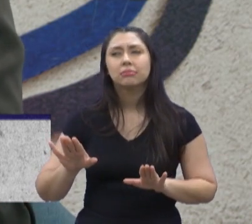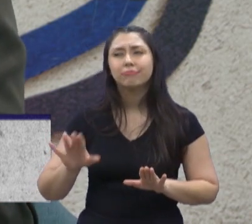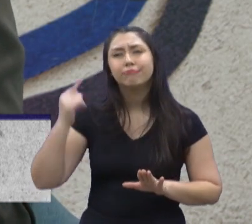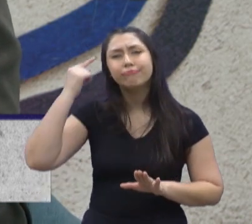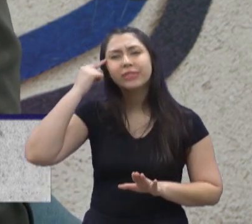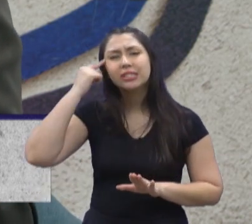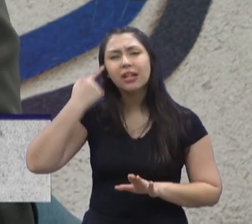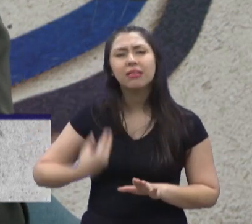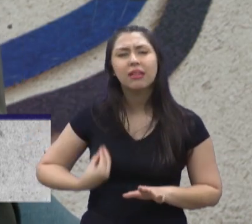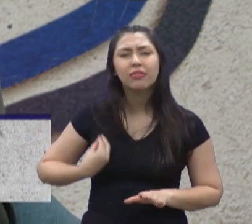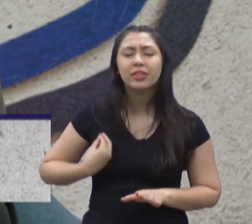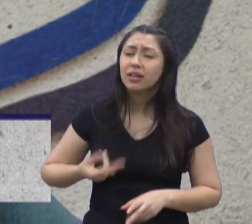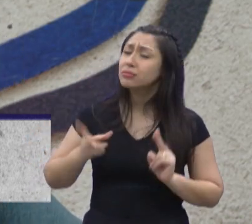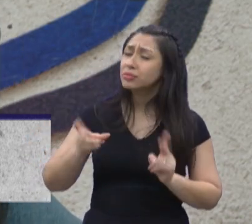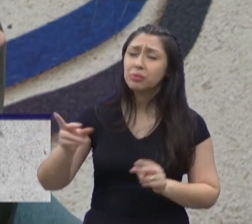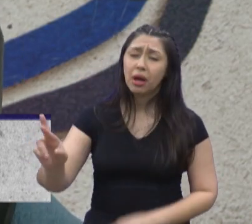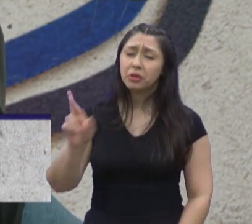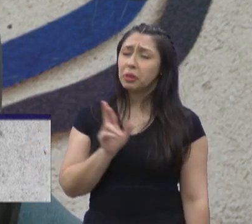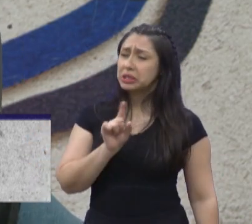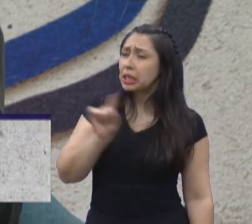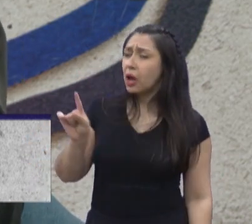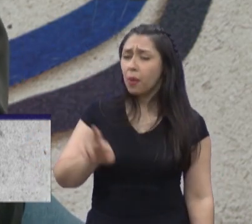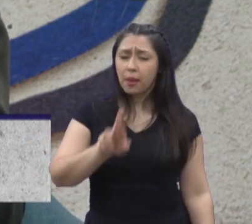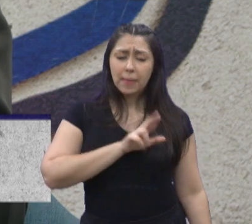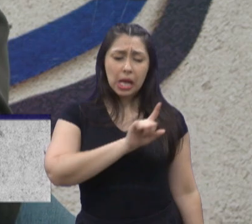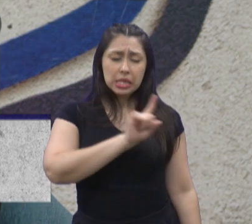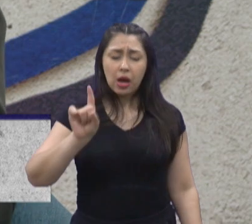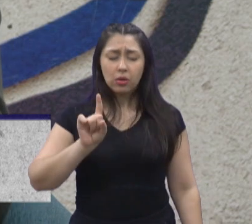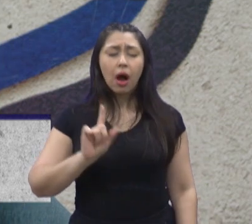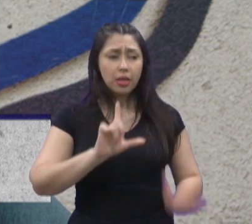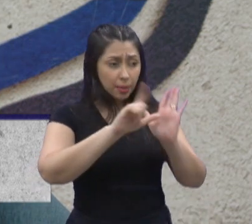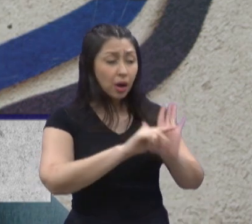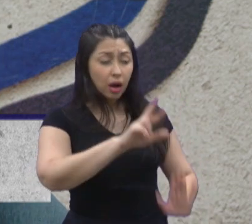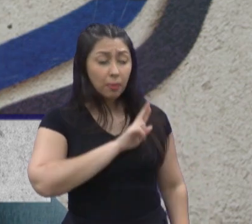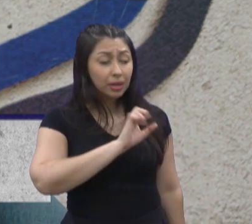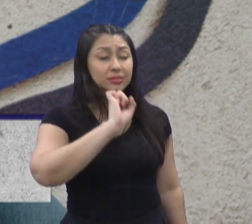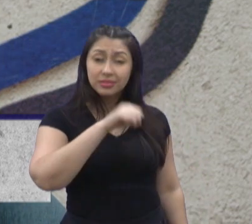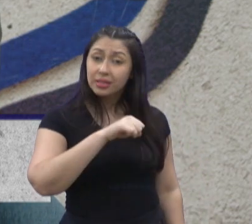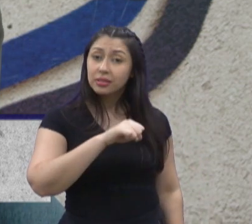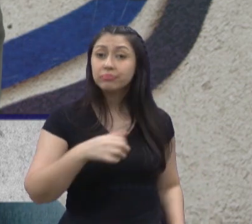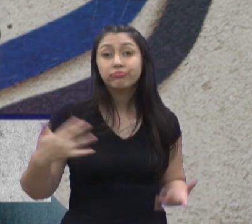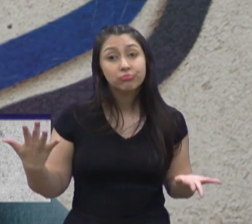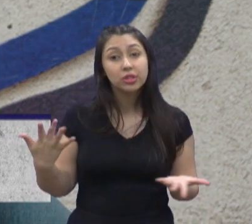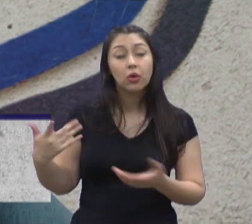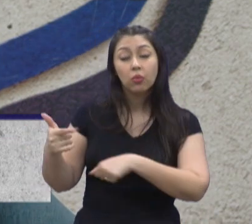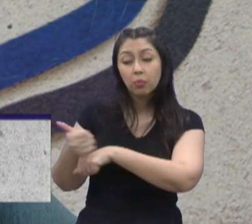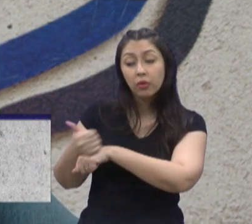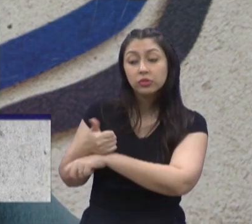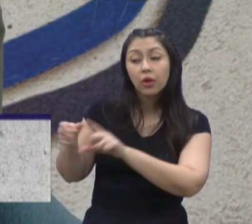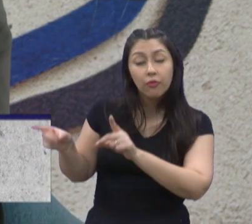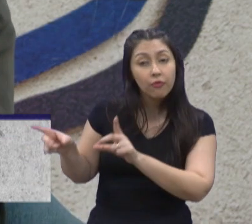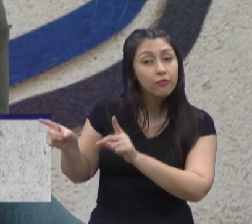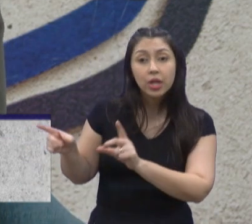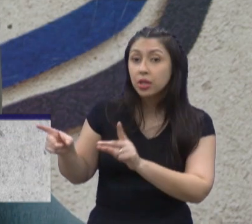gente toma vários não para conseguir um sim em qualquer coisa da nossa vida, né? O vendedor, como ele trabalha com essa coisa da tomada de decisão do